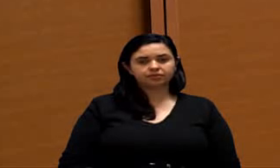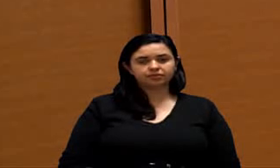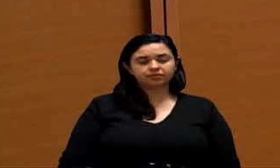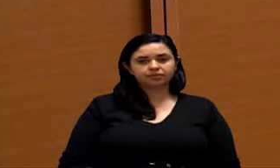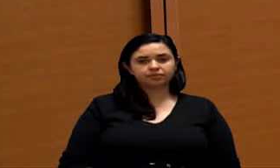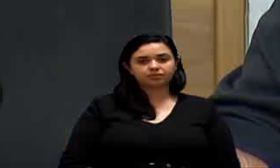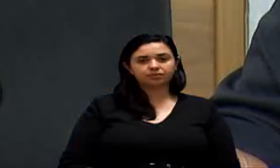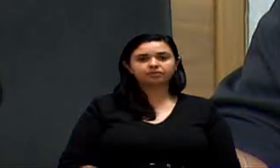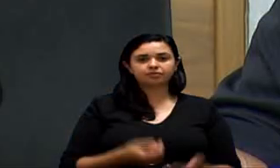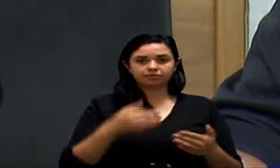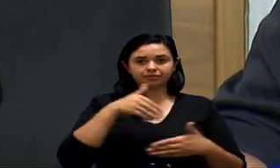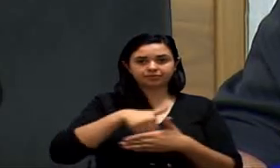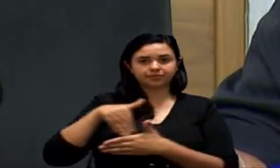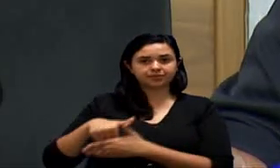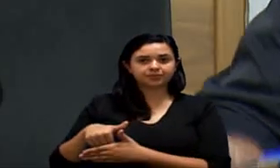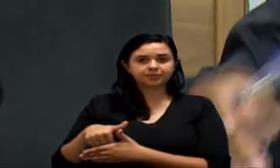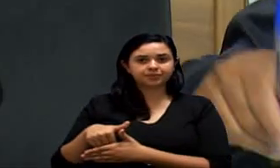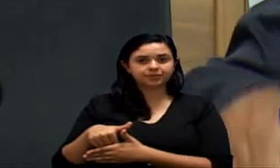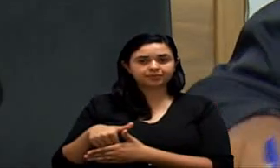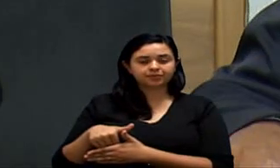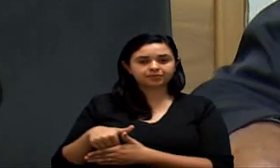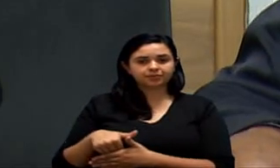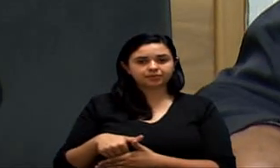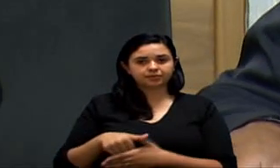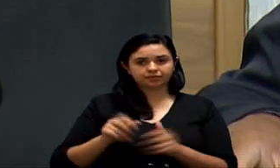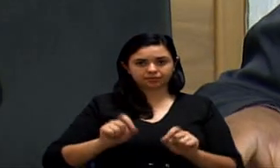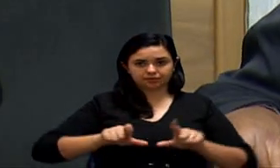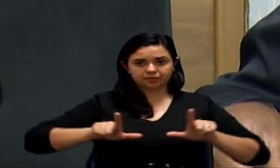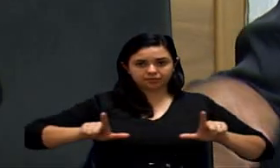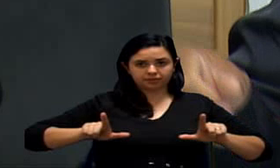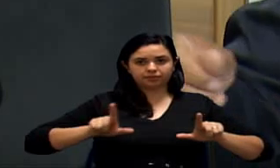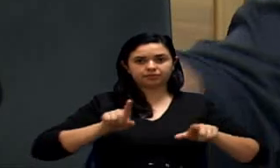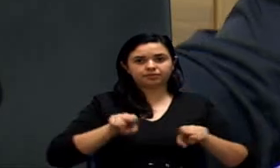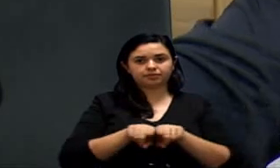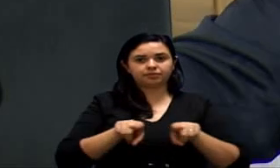Eu coloco em votação. No painel também.